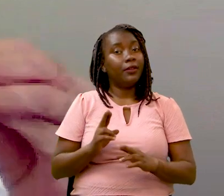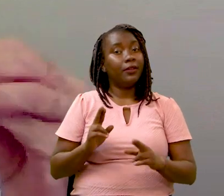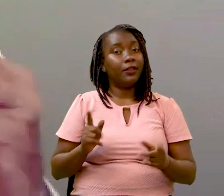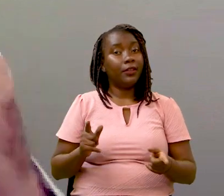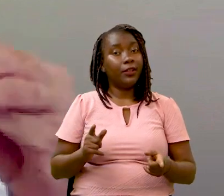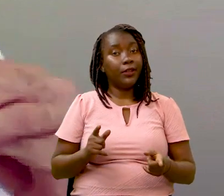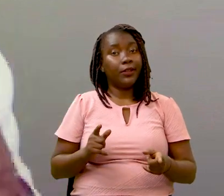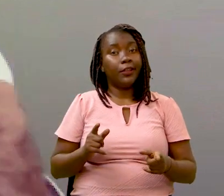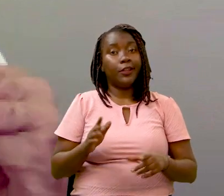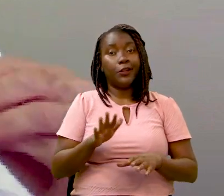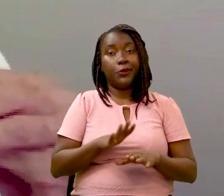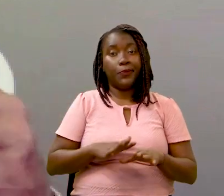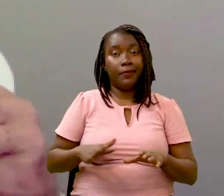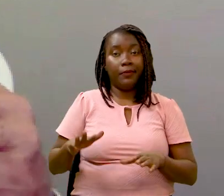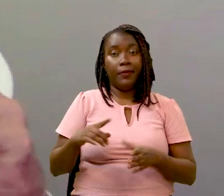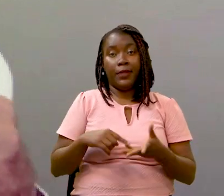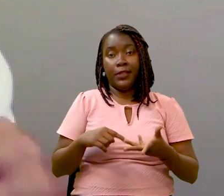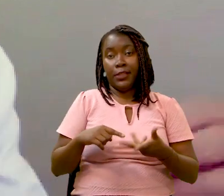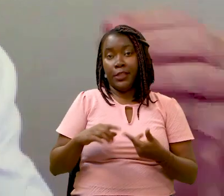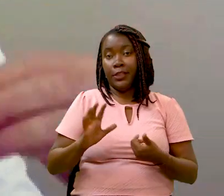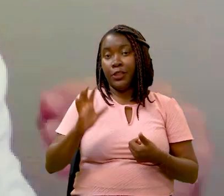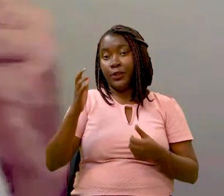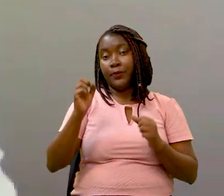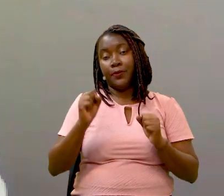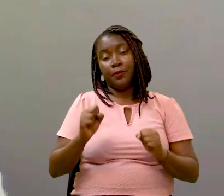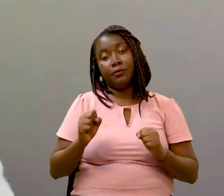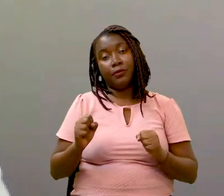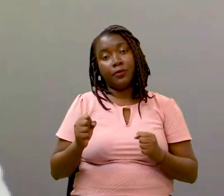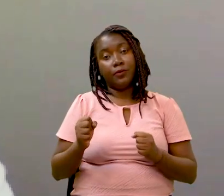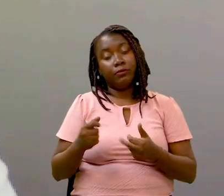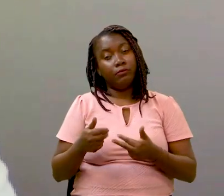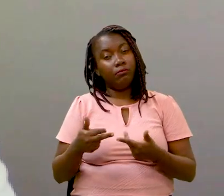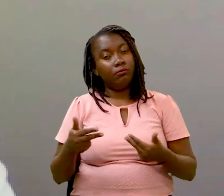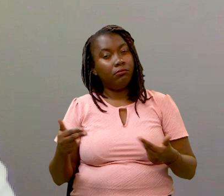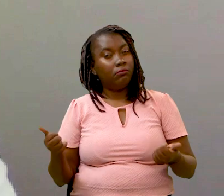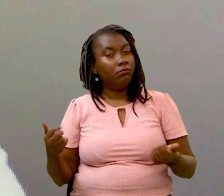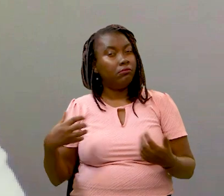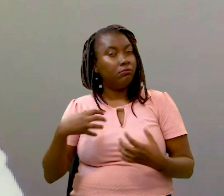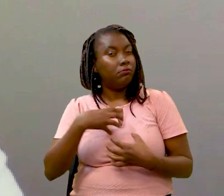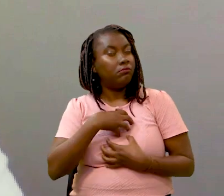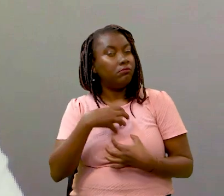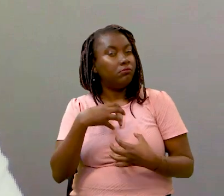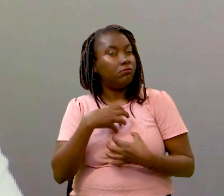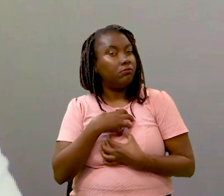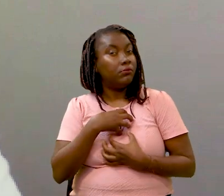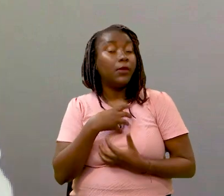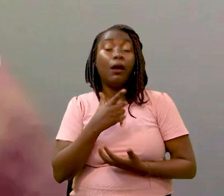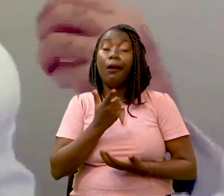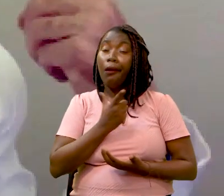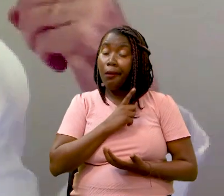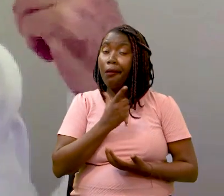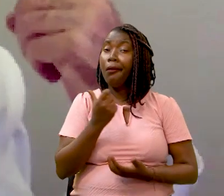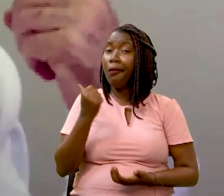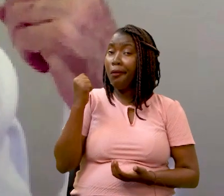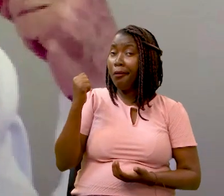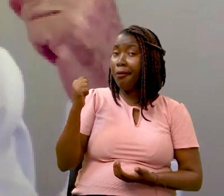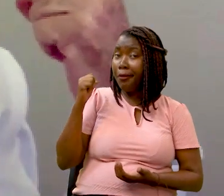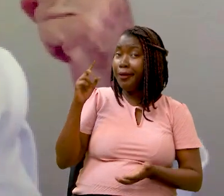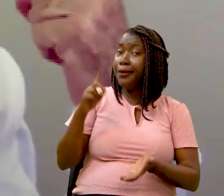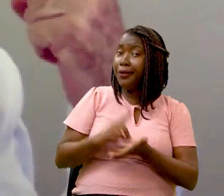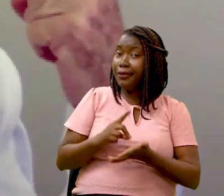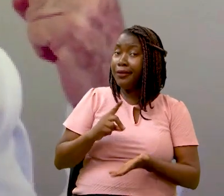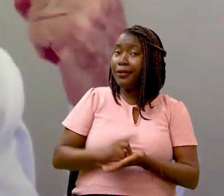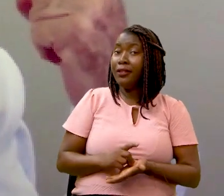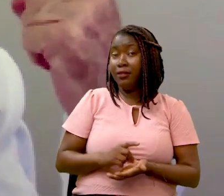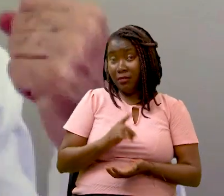distinguido, porque no meio dessas situações pode haver alguma forma que tenha atrás dela